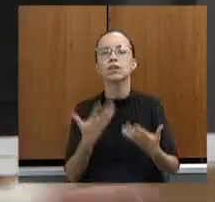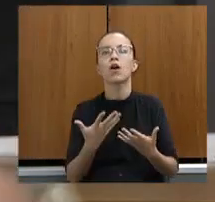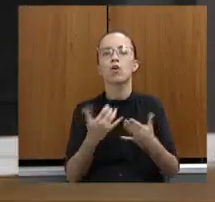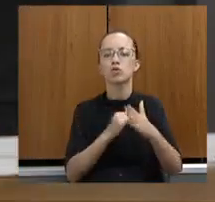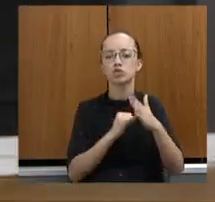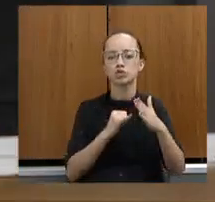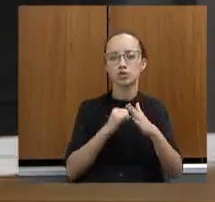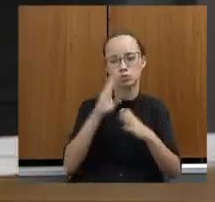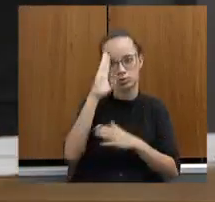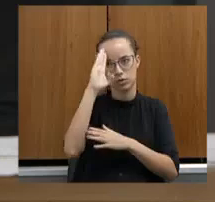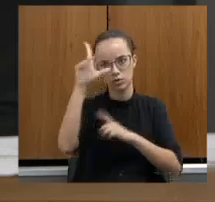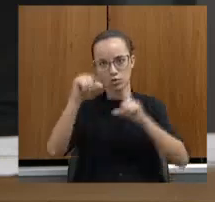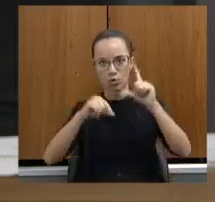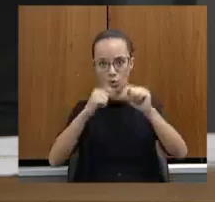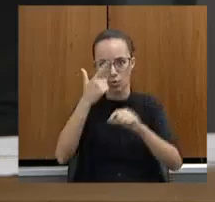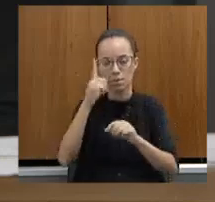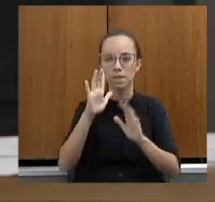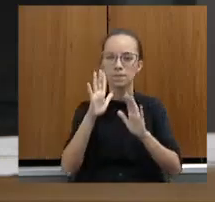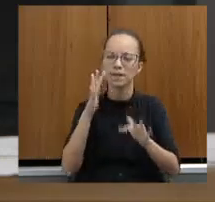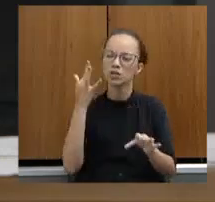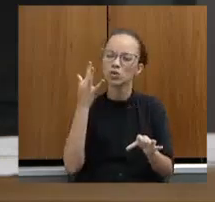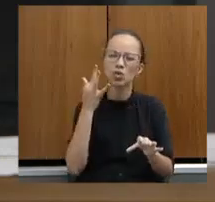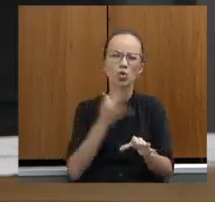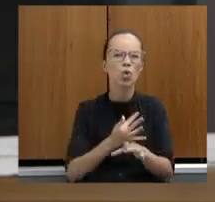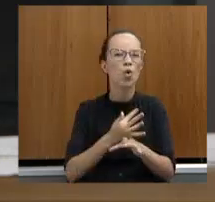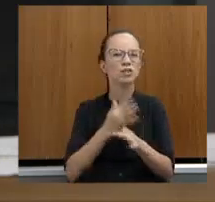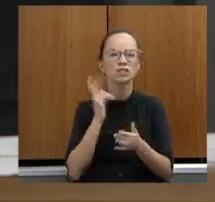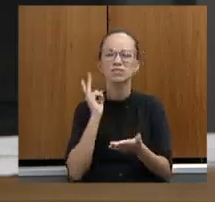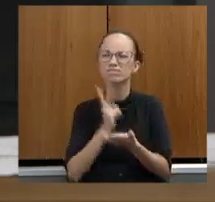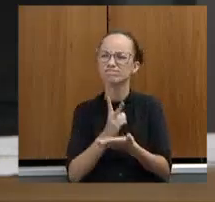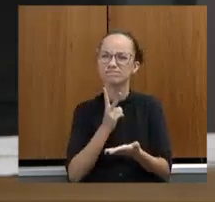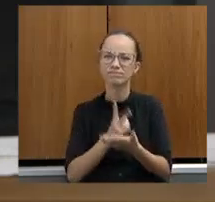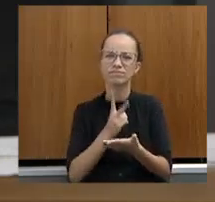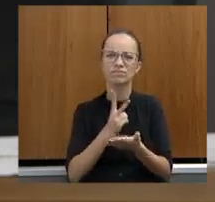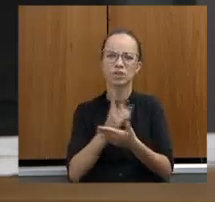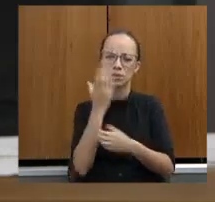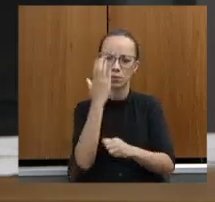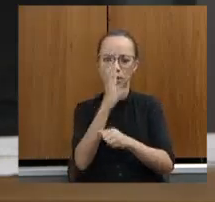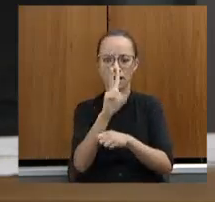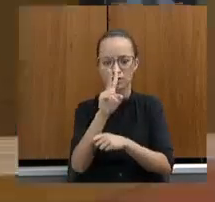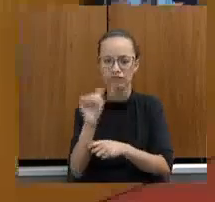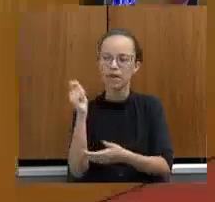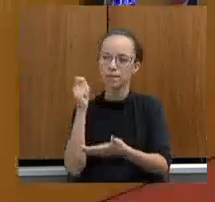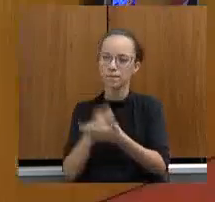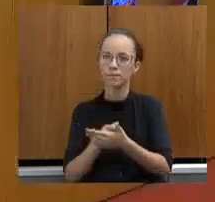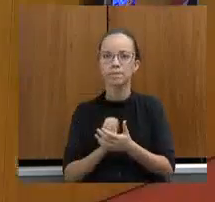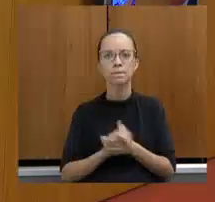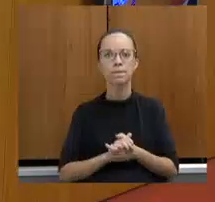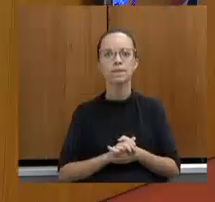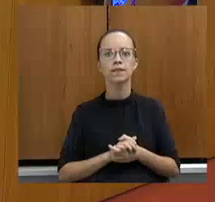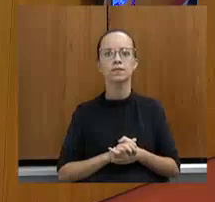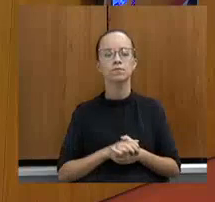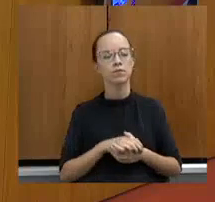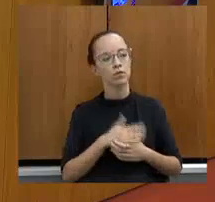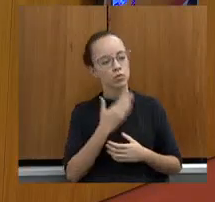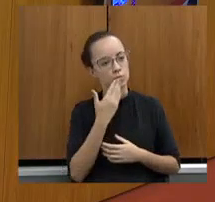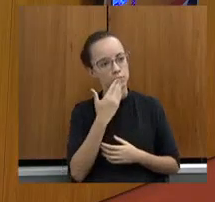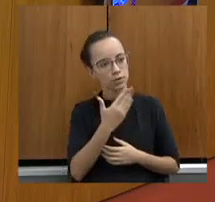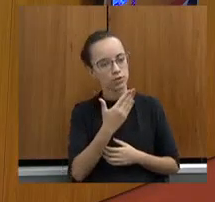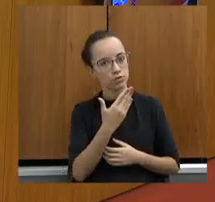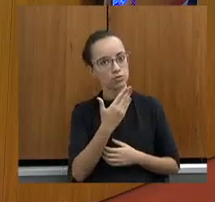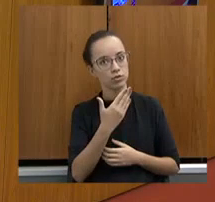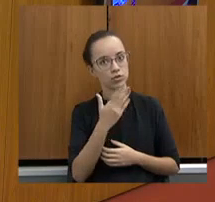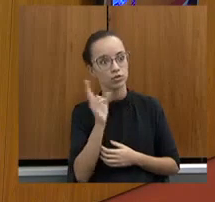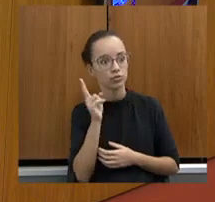mas nós temos o compromisso que todas as férias prêmios que forem lançadas e publicadas serão quitadas o pedido no sentido